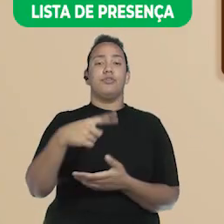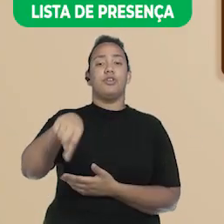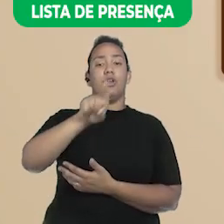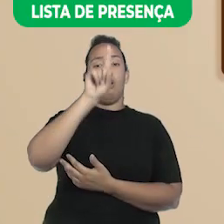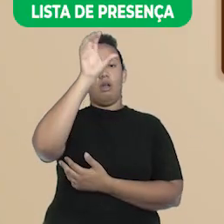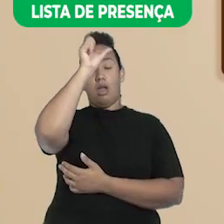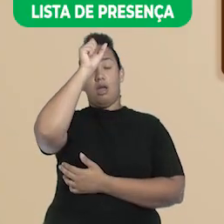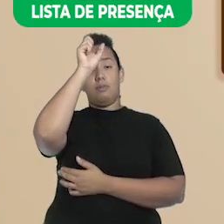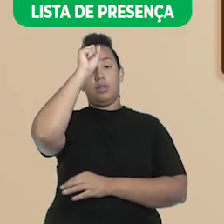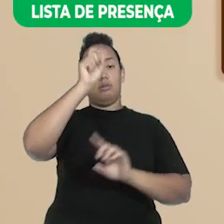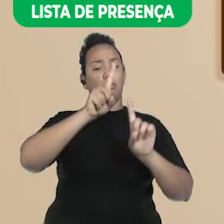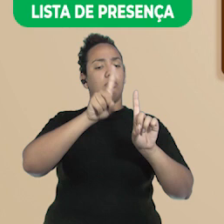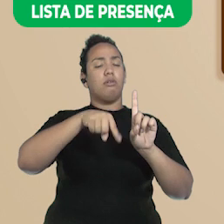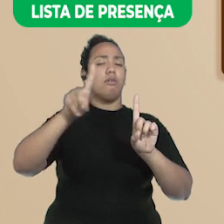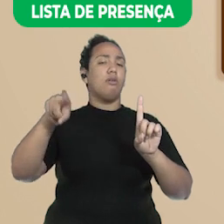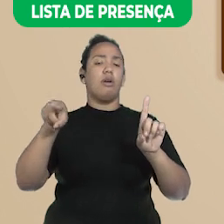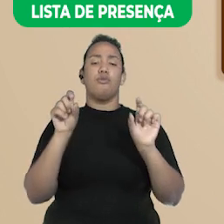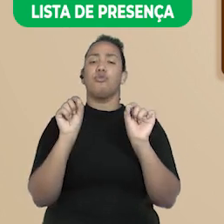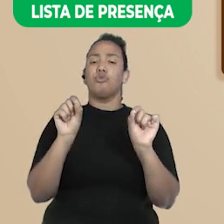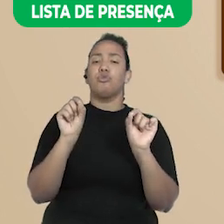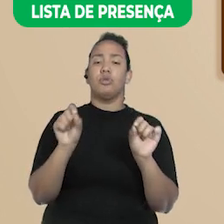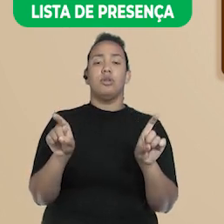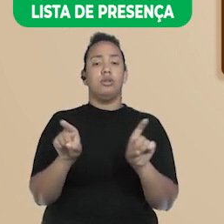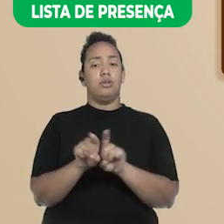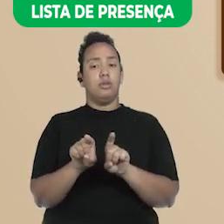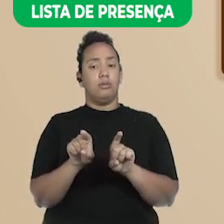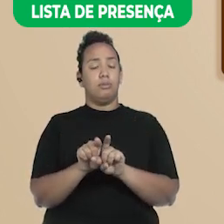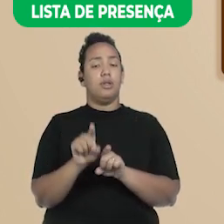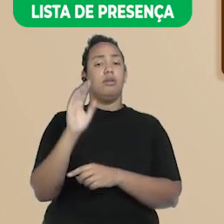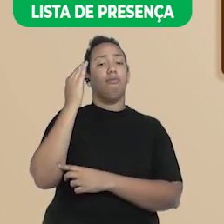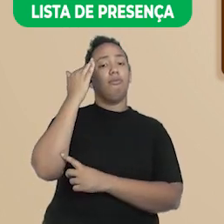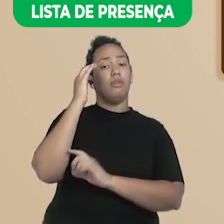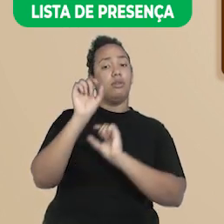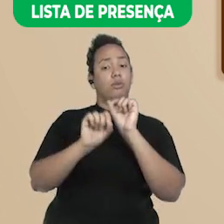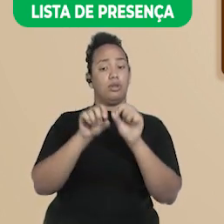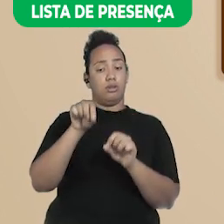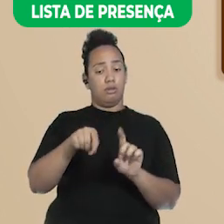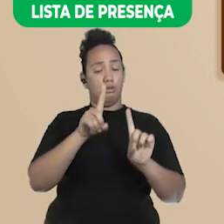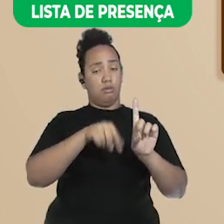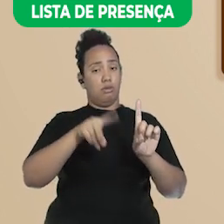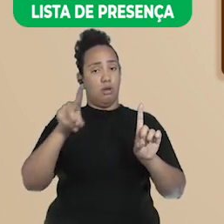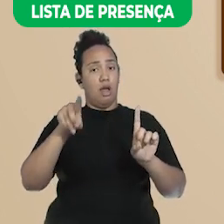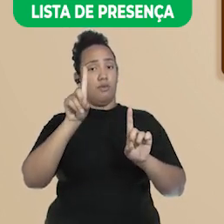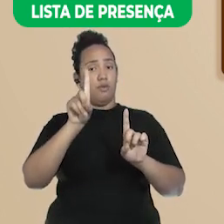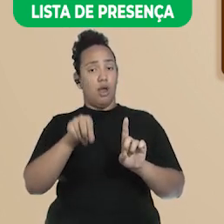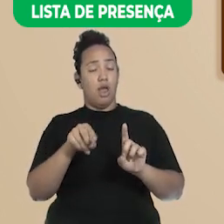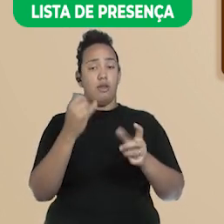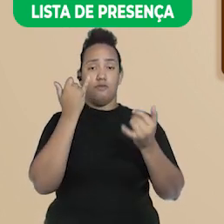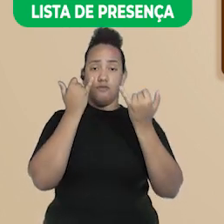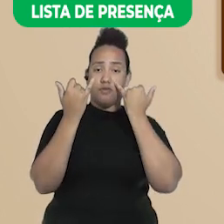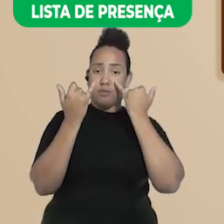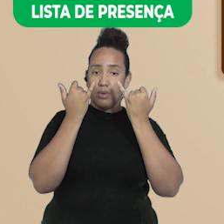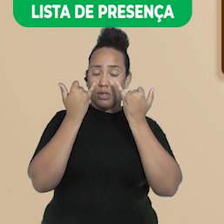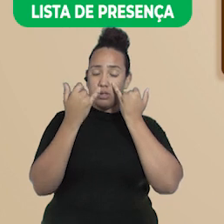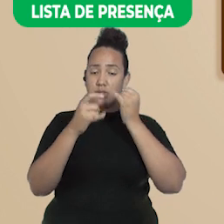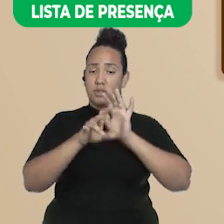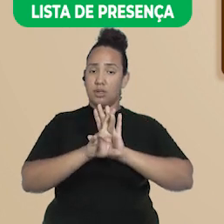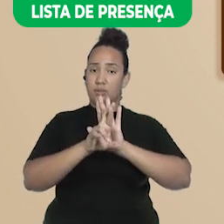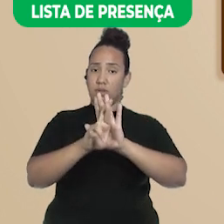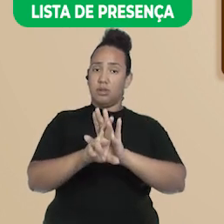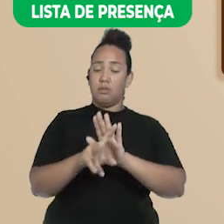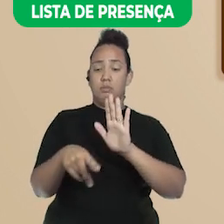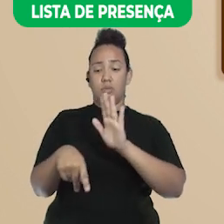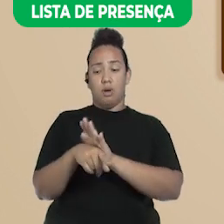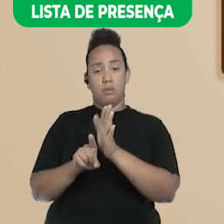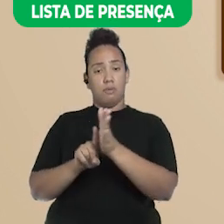sobre o que é gráfico e compreendemos que se trata de uma representação de informações obtidas em pesquisas